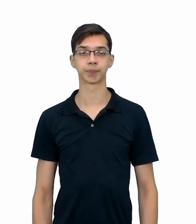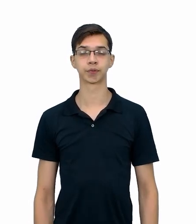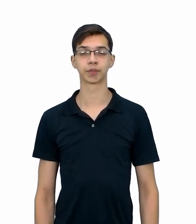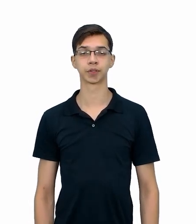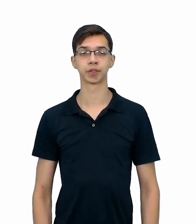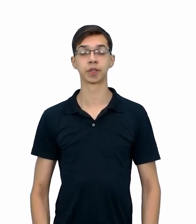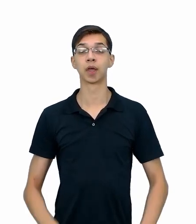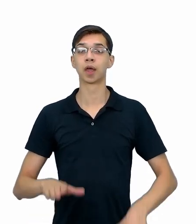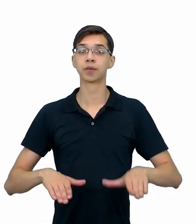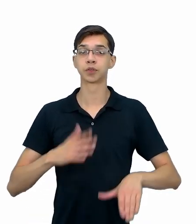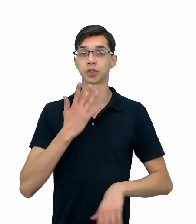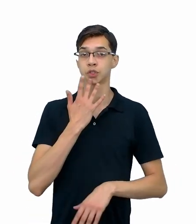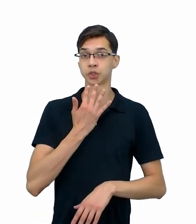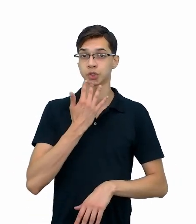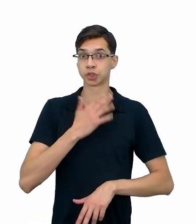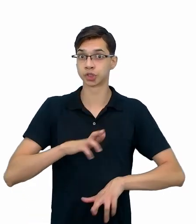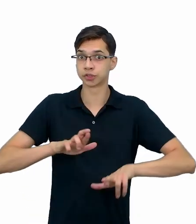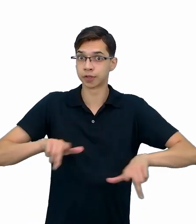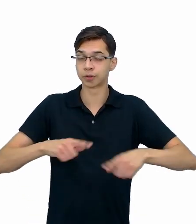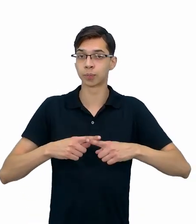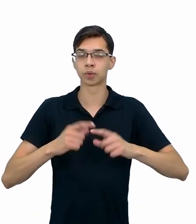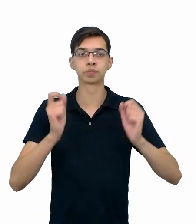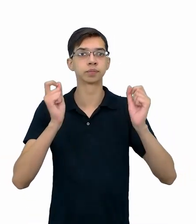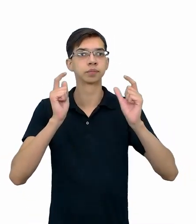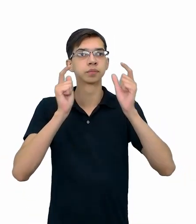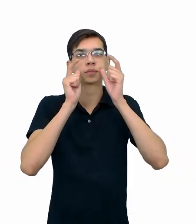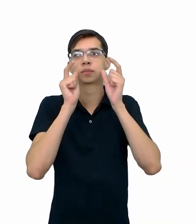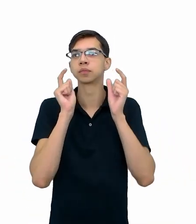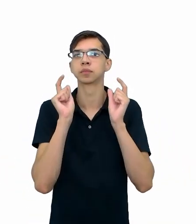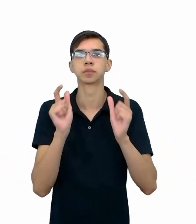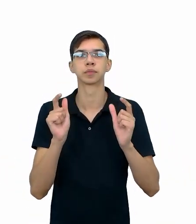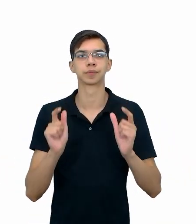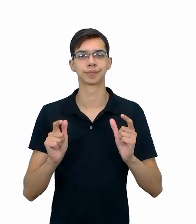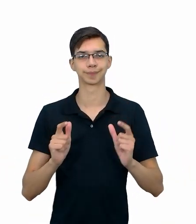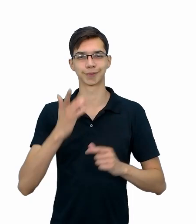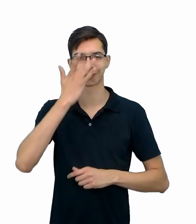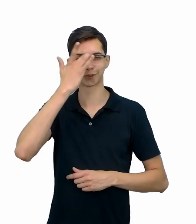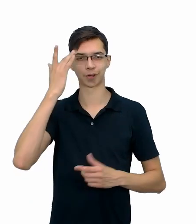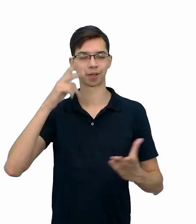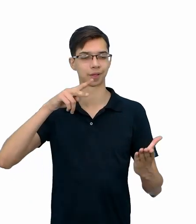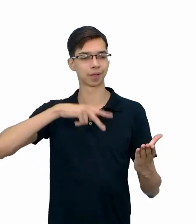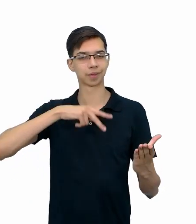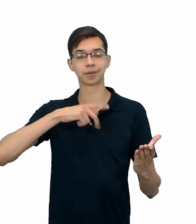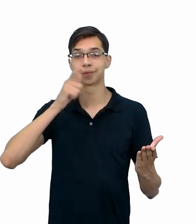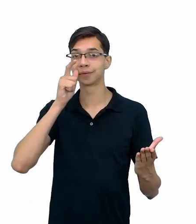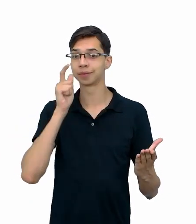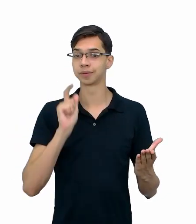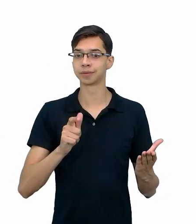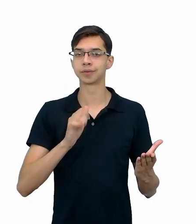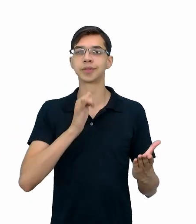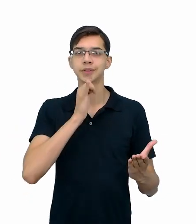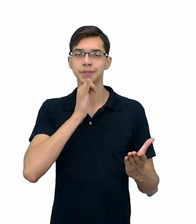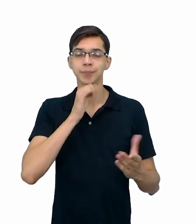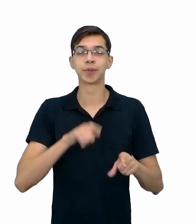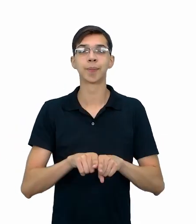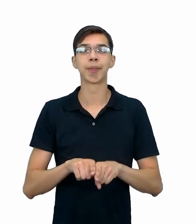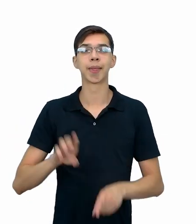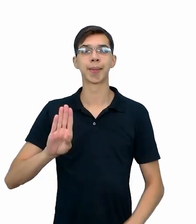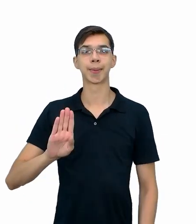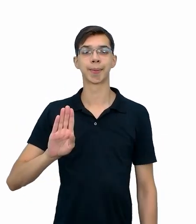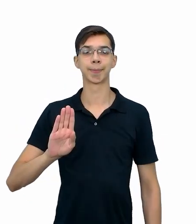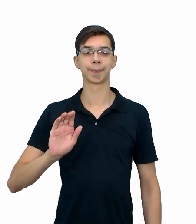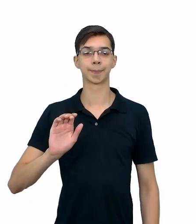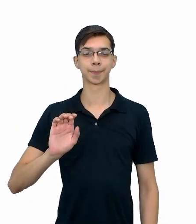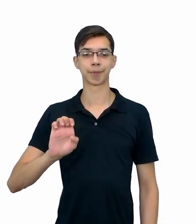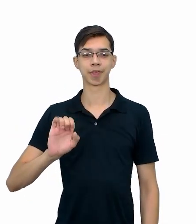cor diferente, para chamar a atenção aí do leitor. Explosão causa destruição em Beirute, né? Capital do Líbano. Sempre tudo